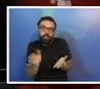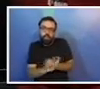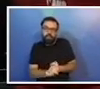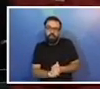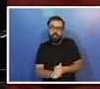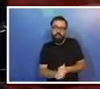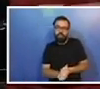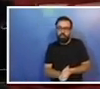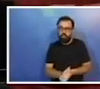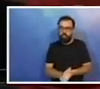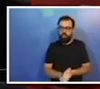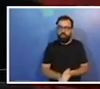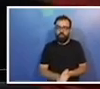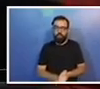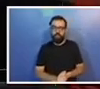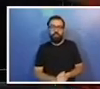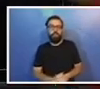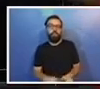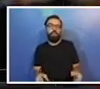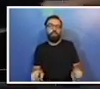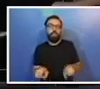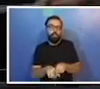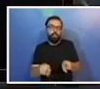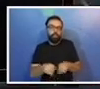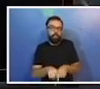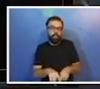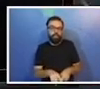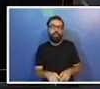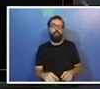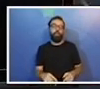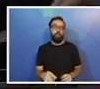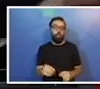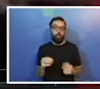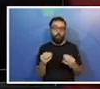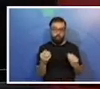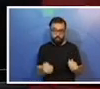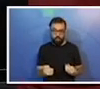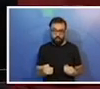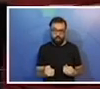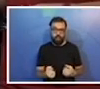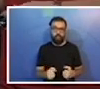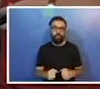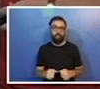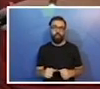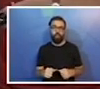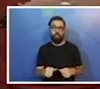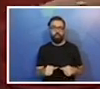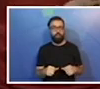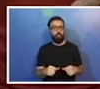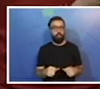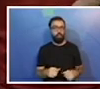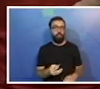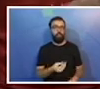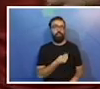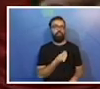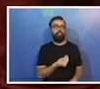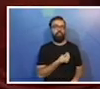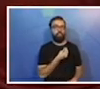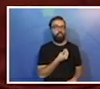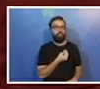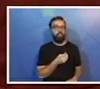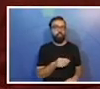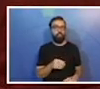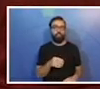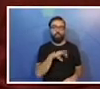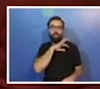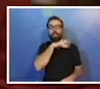outro ambiente podem tornar-se invasoras, comprometendo a sobrevivência de outros seres vivos. Quer